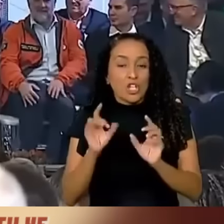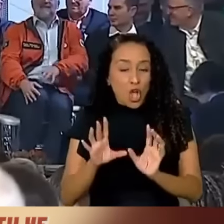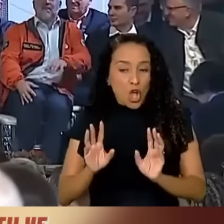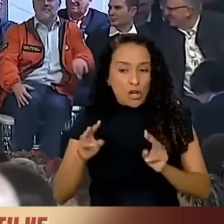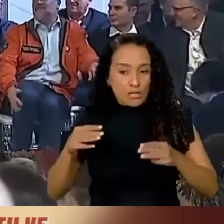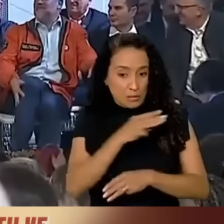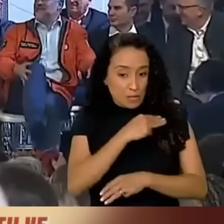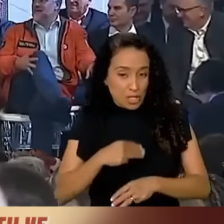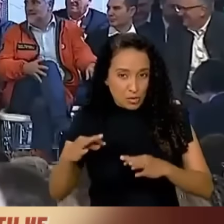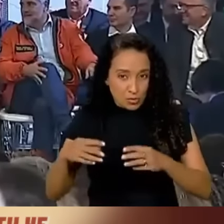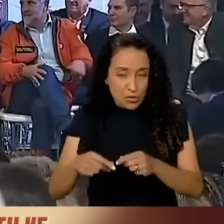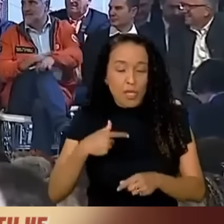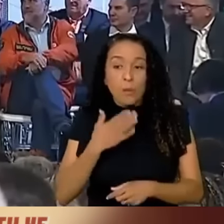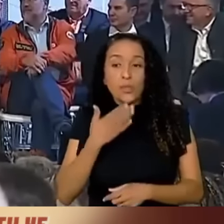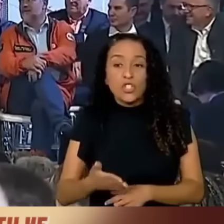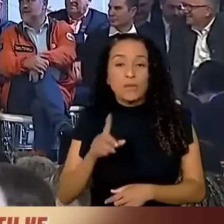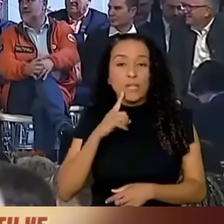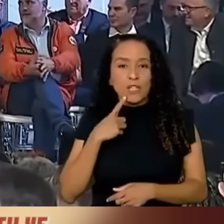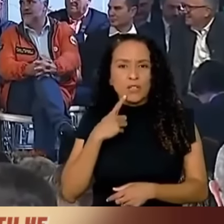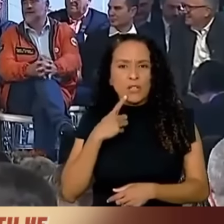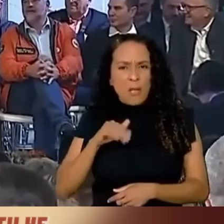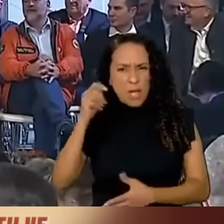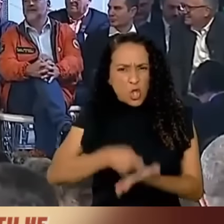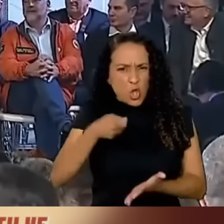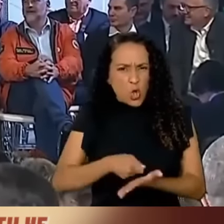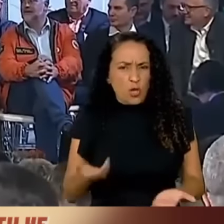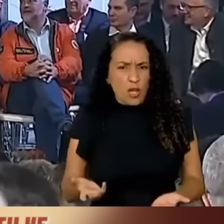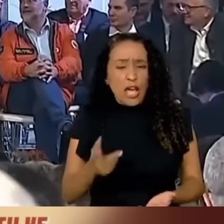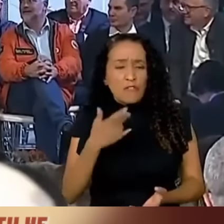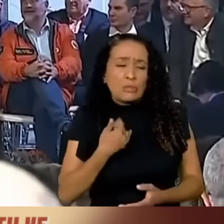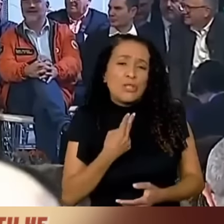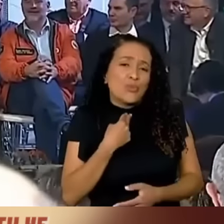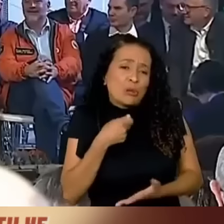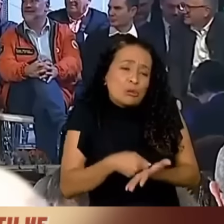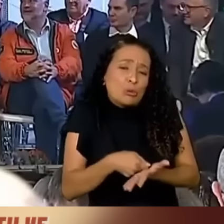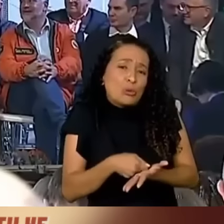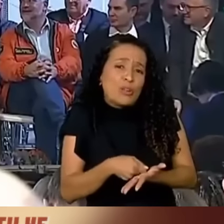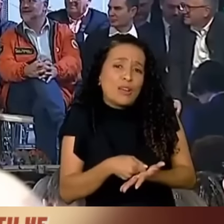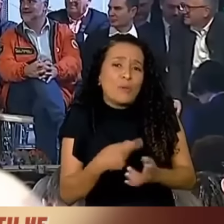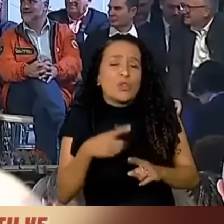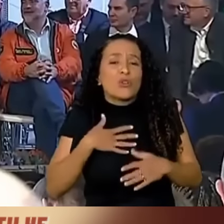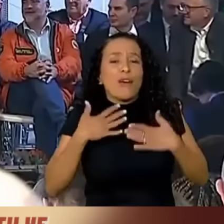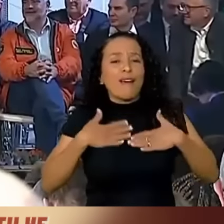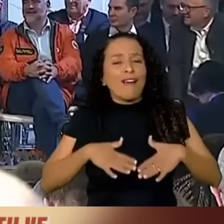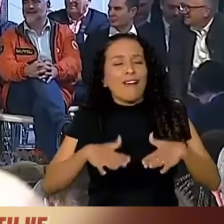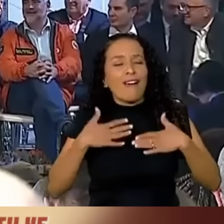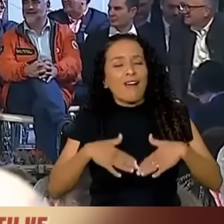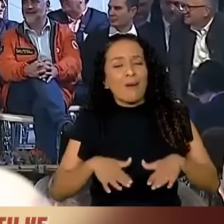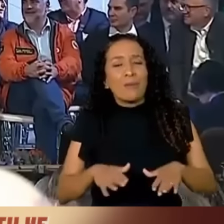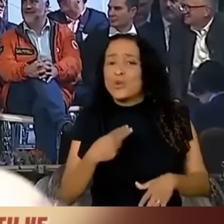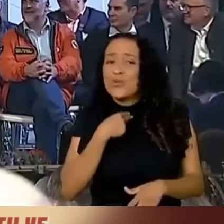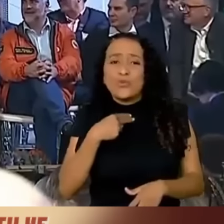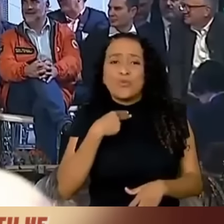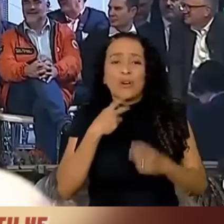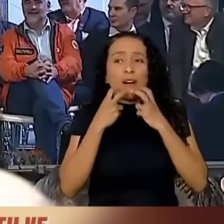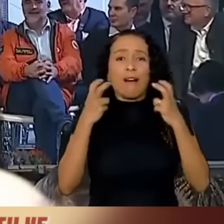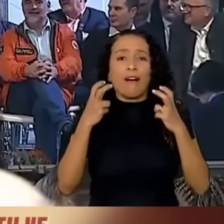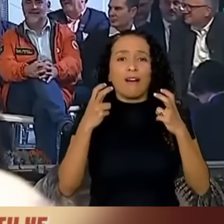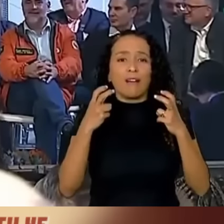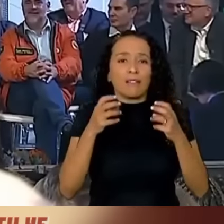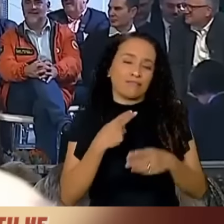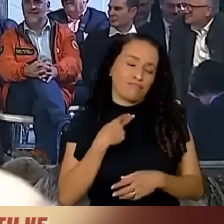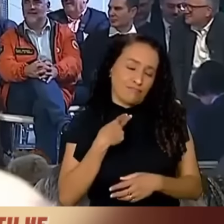ministerial, eu pedi para Dilma, Dilma ser mais dura. A velha falou, eu não posso ser dura, presidente. Eu sou muito calma, eu não posso levantar a voz para